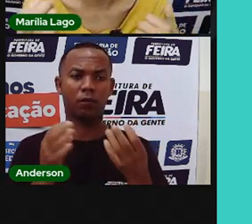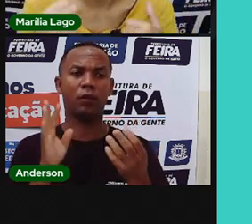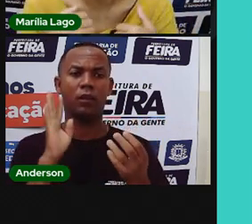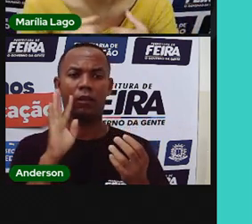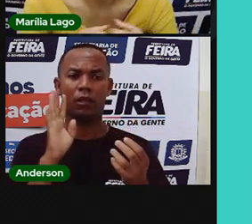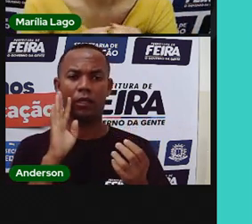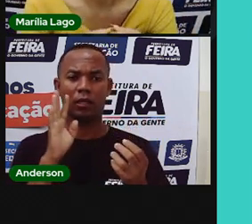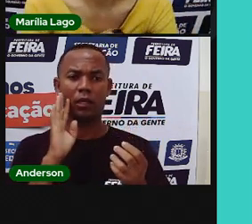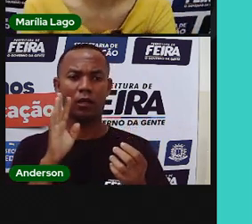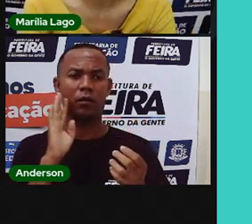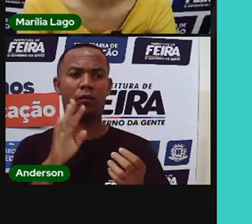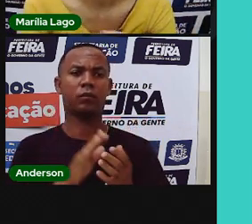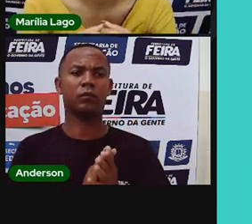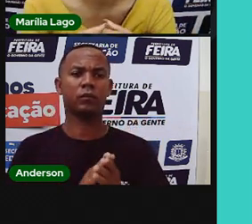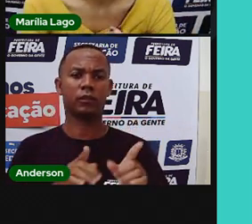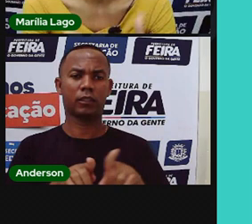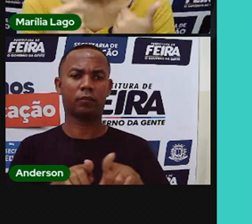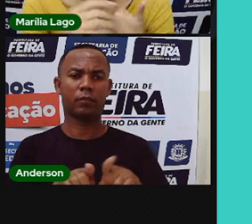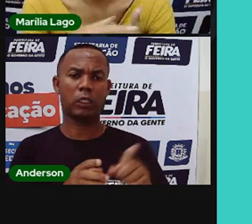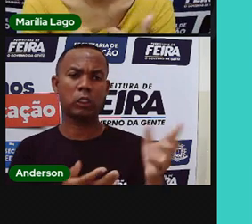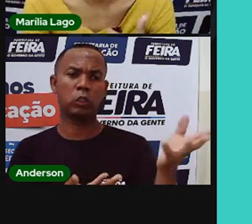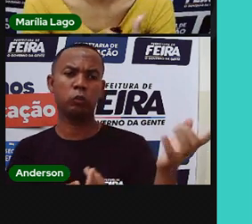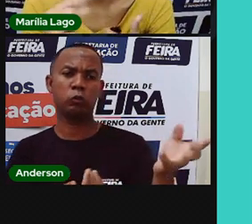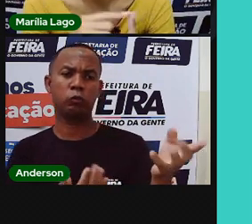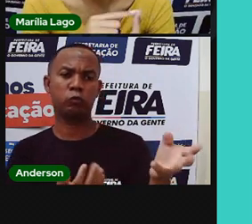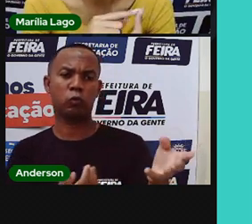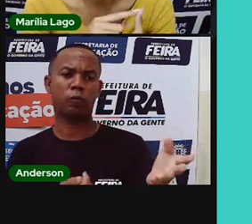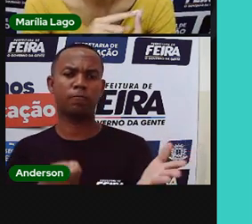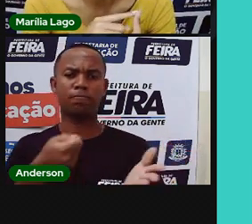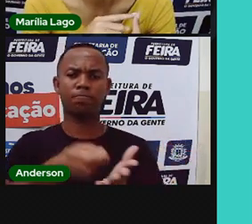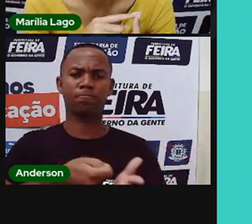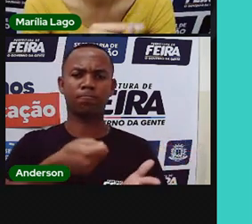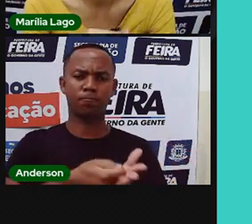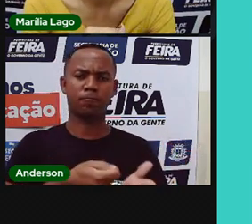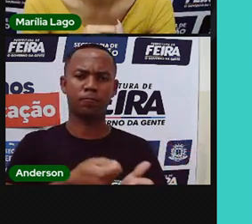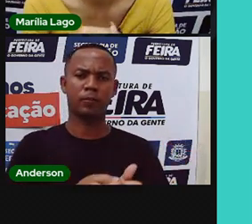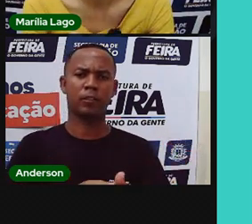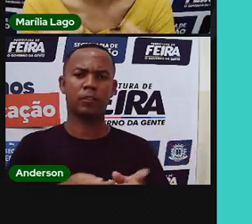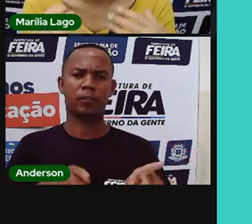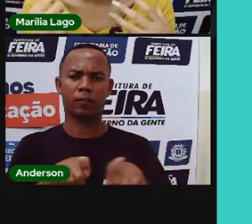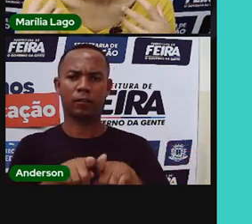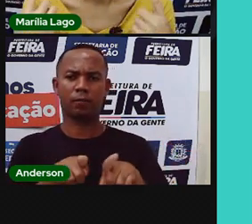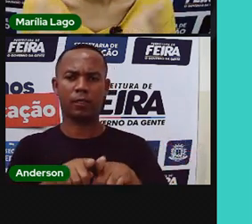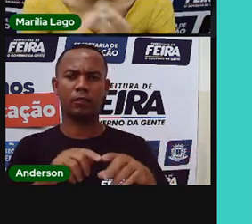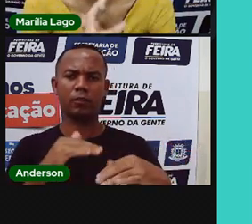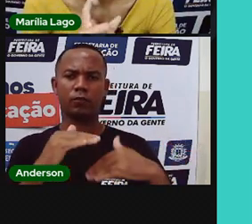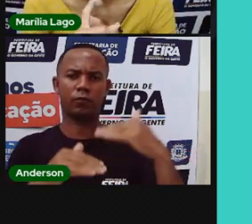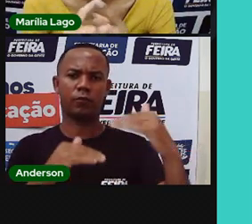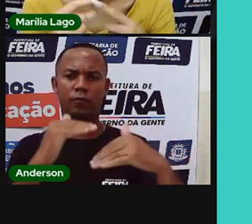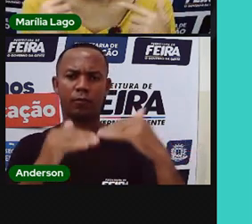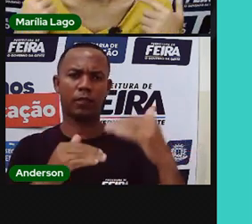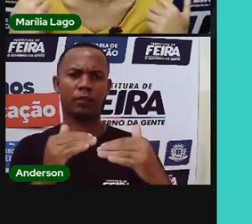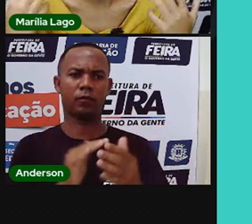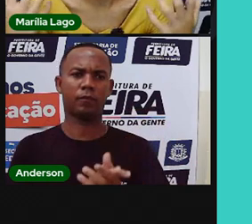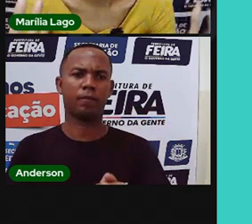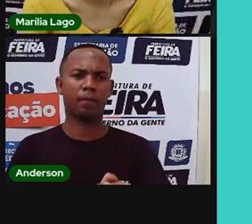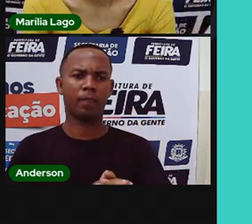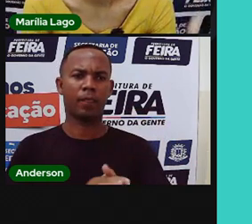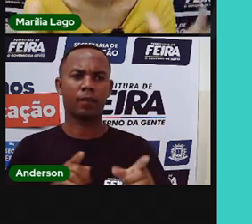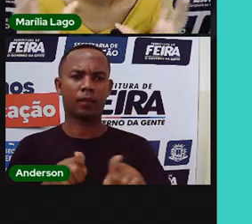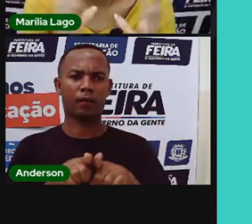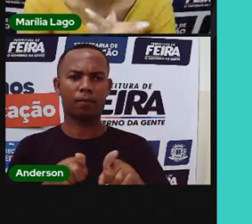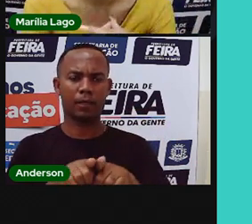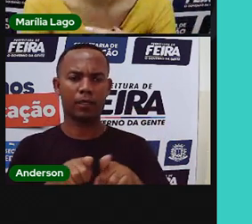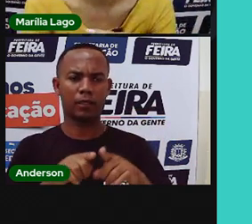do protagonismo juvenil, né? Como foi, eu passei até o vídeo aí agora para vocês, uma das formas de